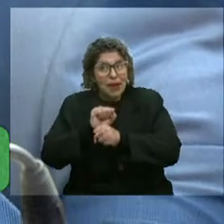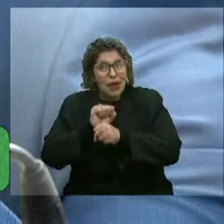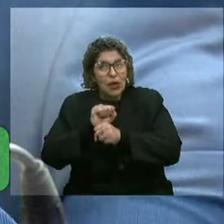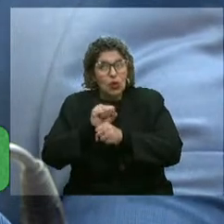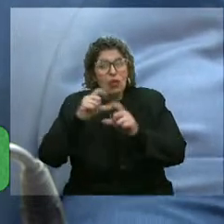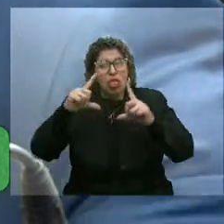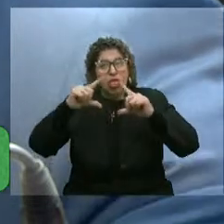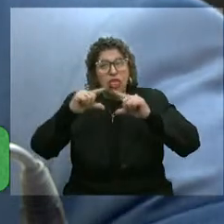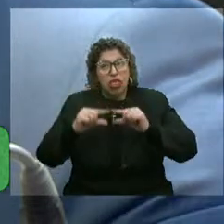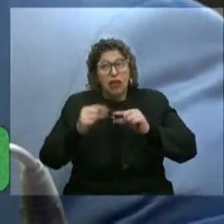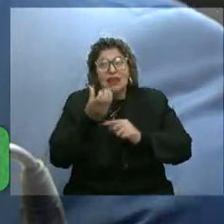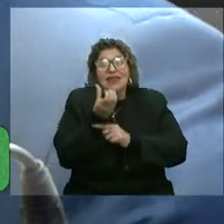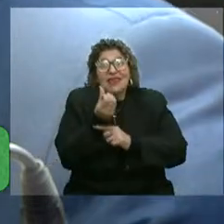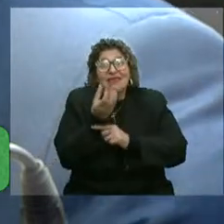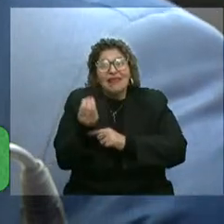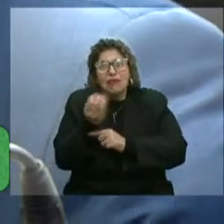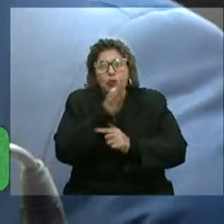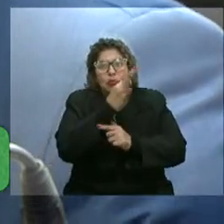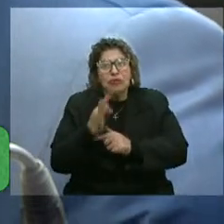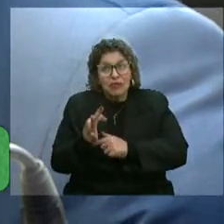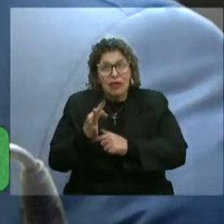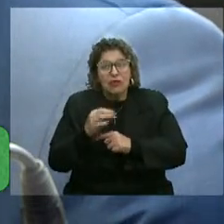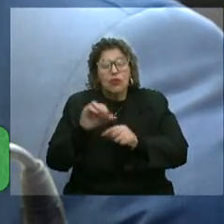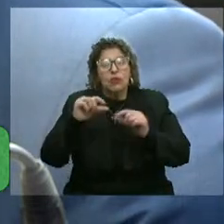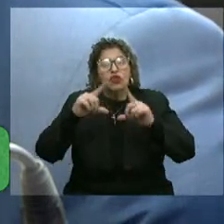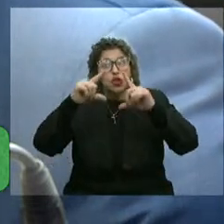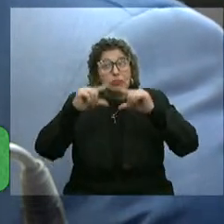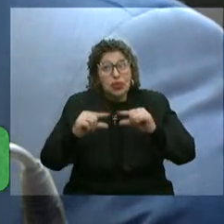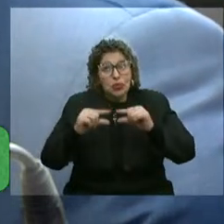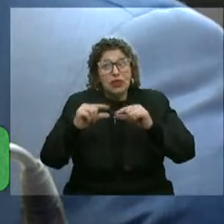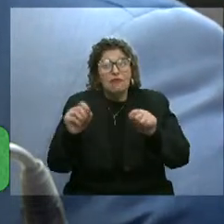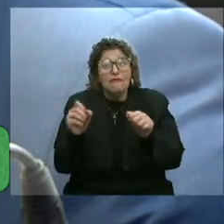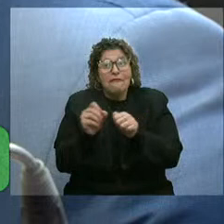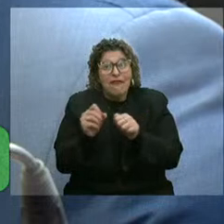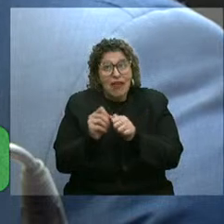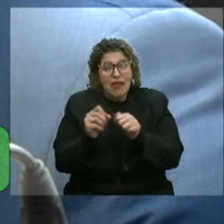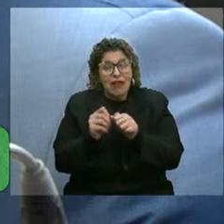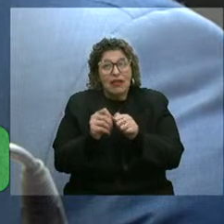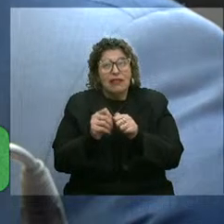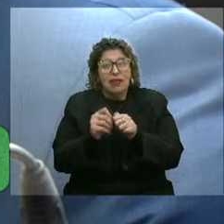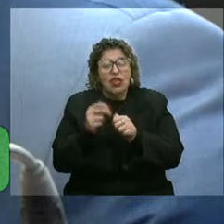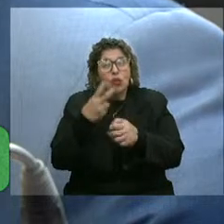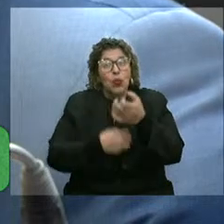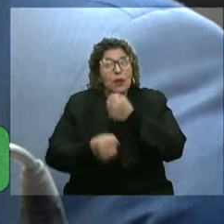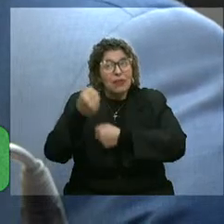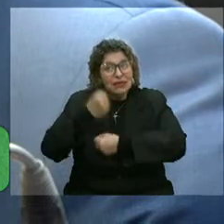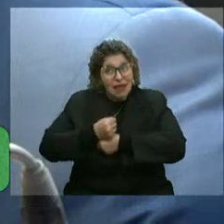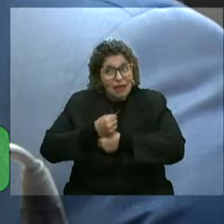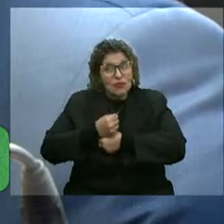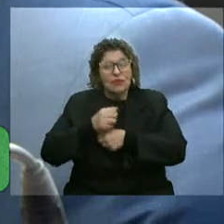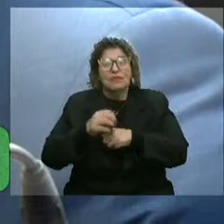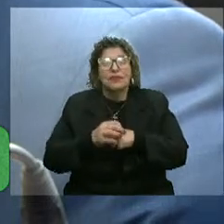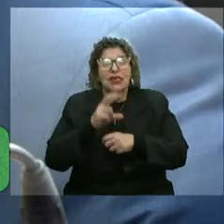aí uma diminuição de 60% na realização desses procedimentos durante o ano passado.